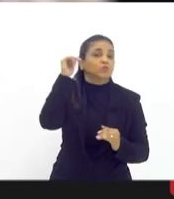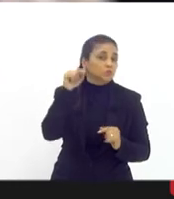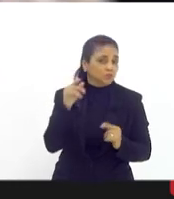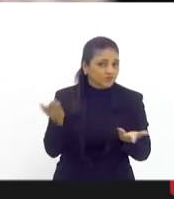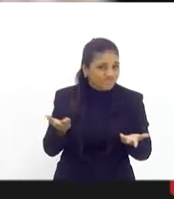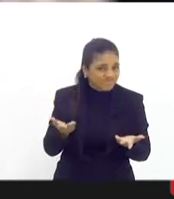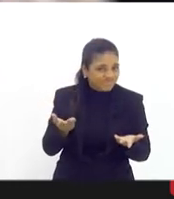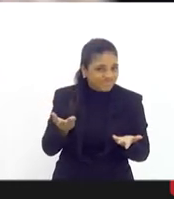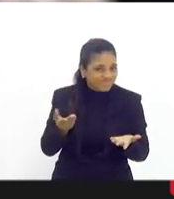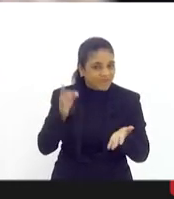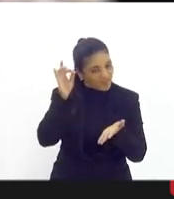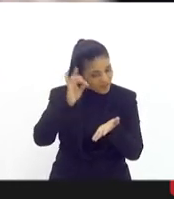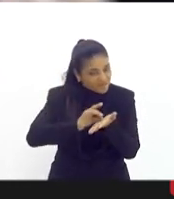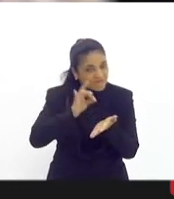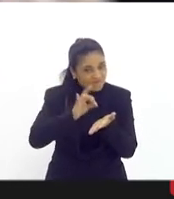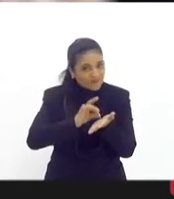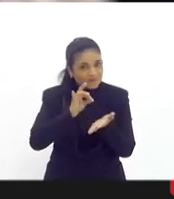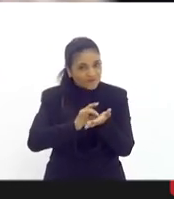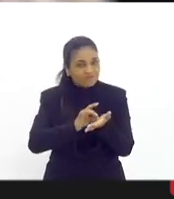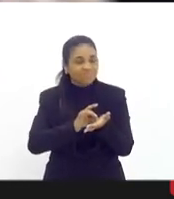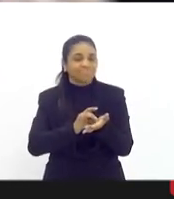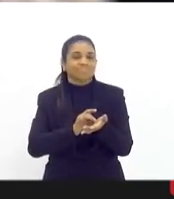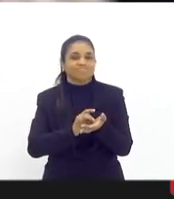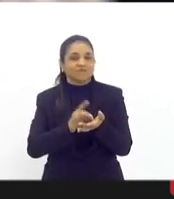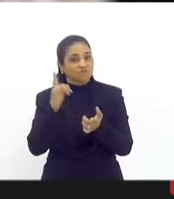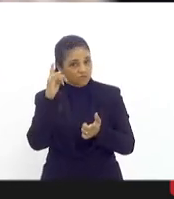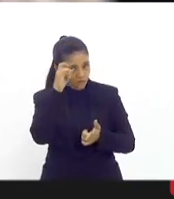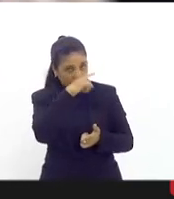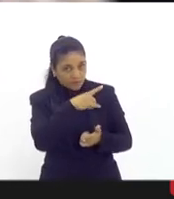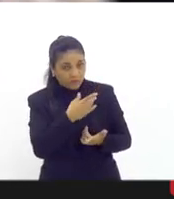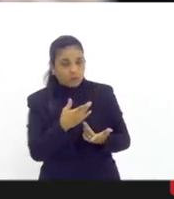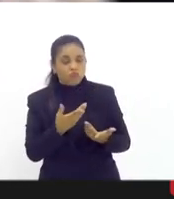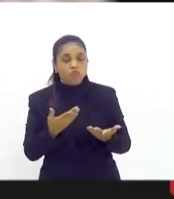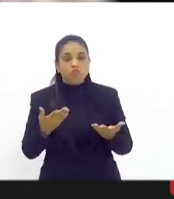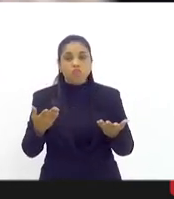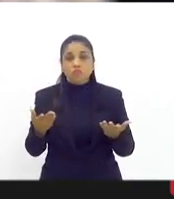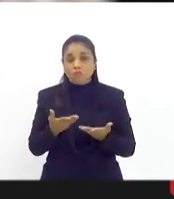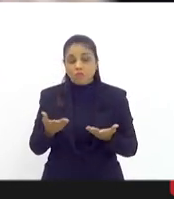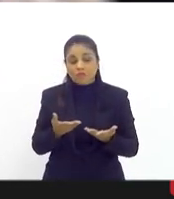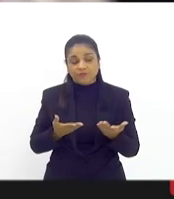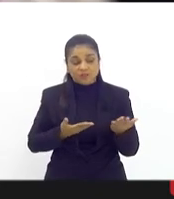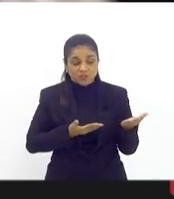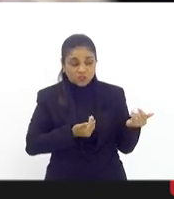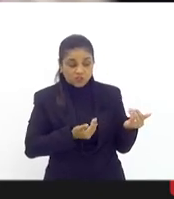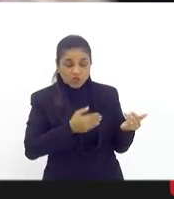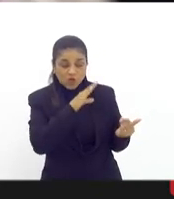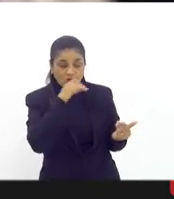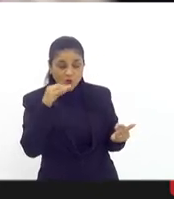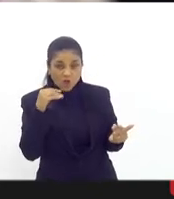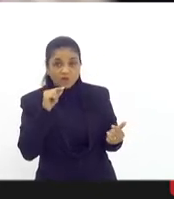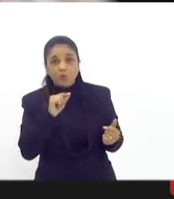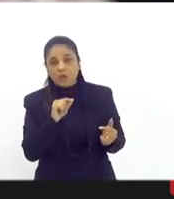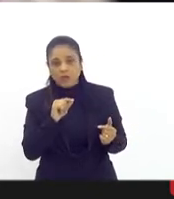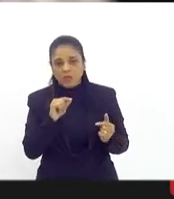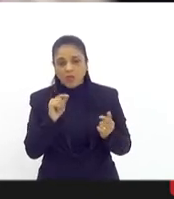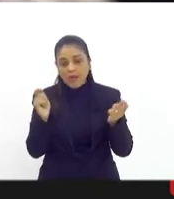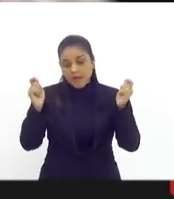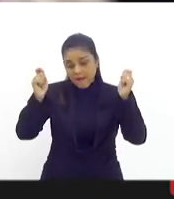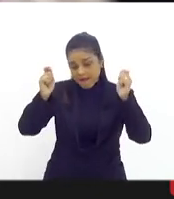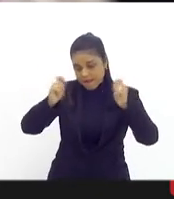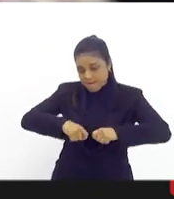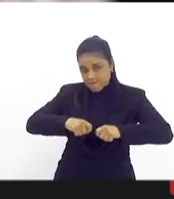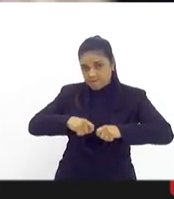A realidade é amedrontadora. Criar nesses jovens, primeira coisa, a